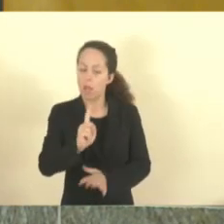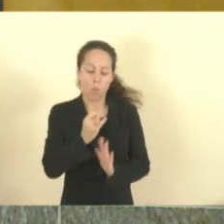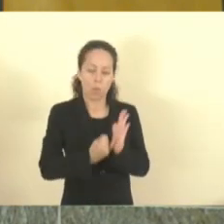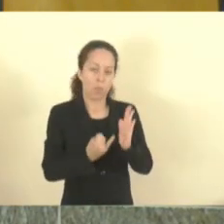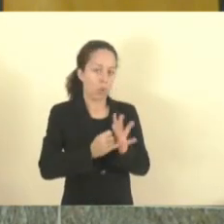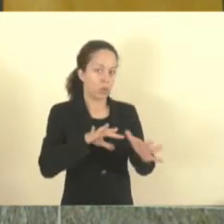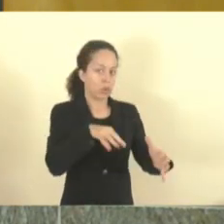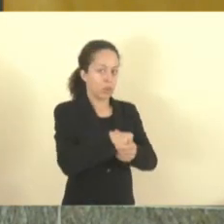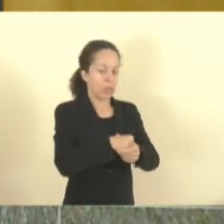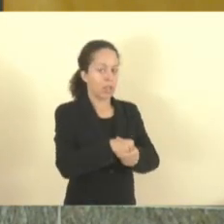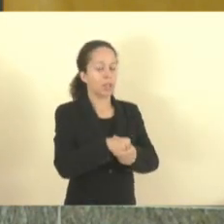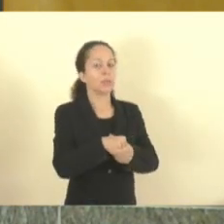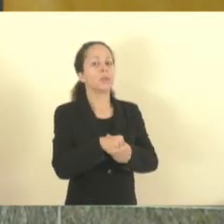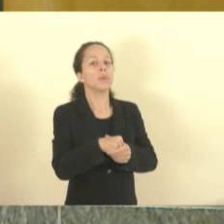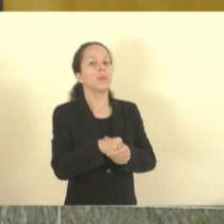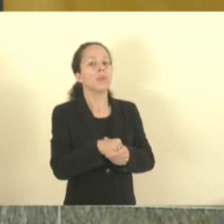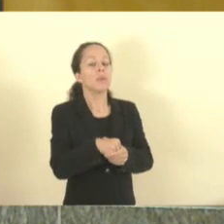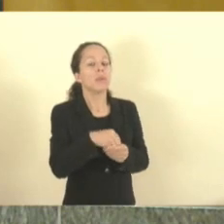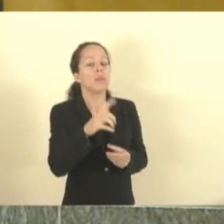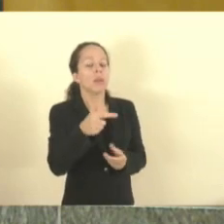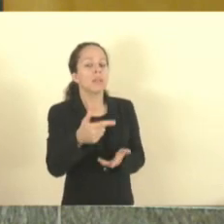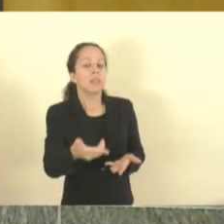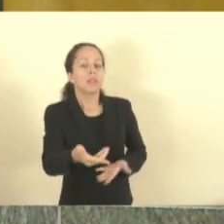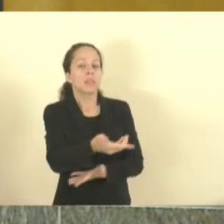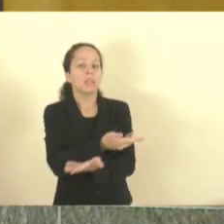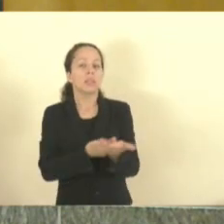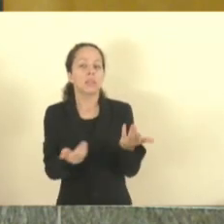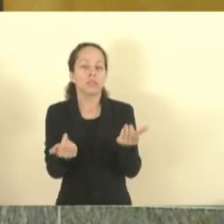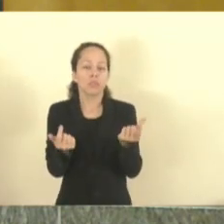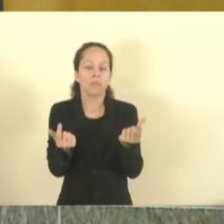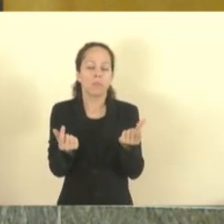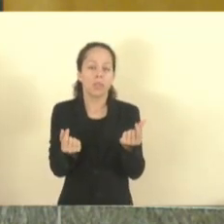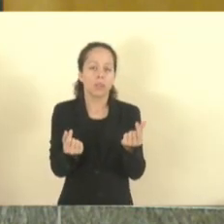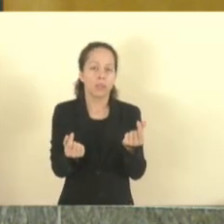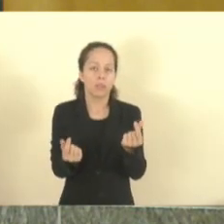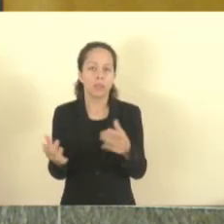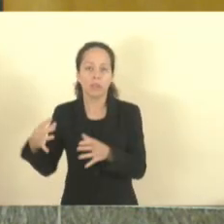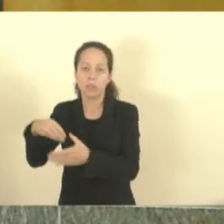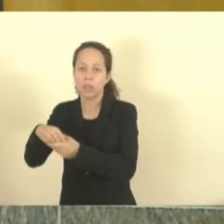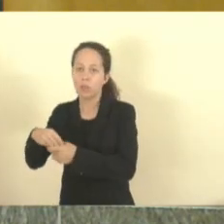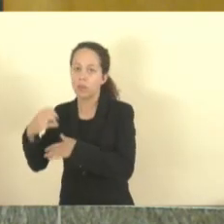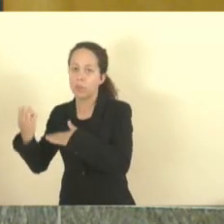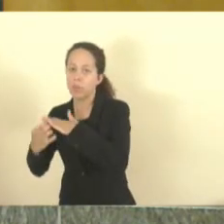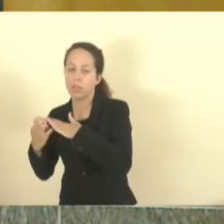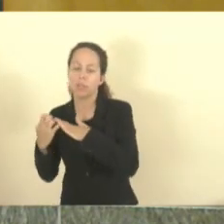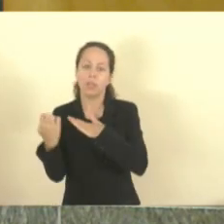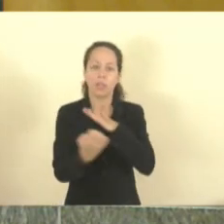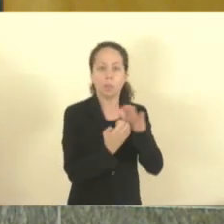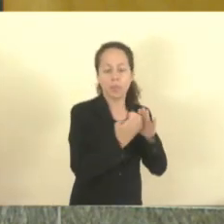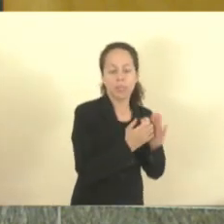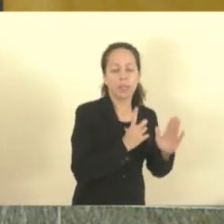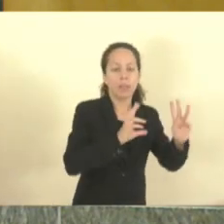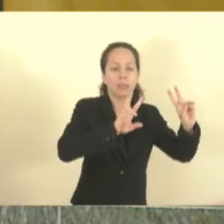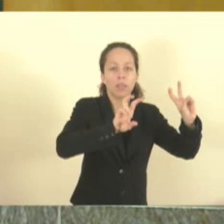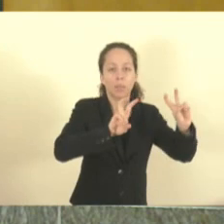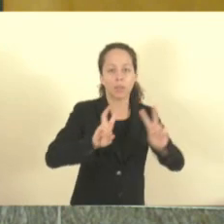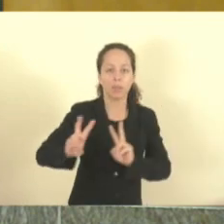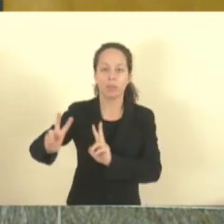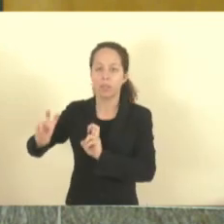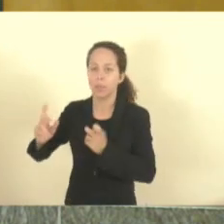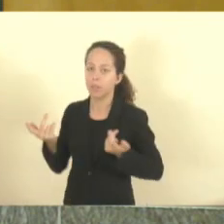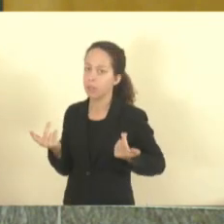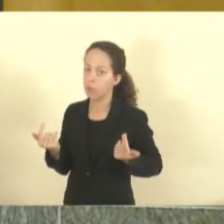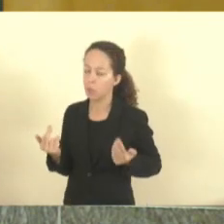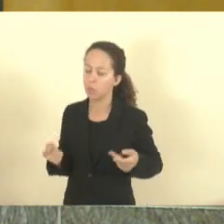na transferência estadual ou interestadual de bens entre estabelecimentos da mesma titularidade, bem como para dispor